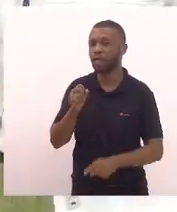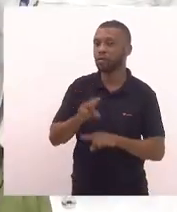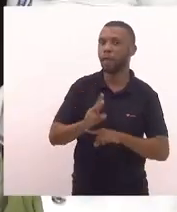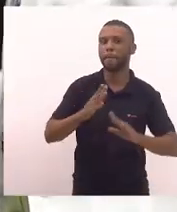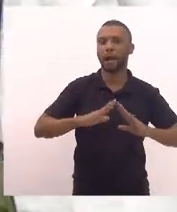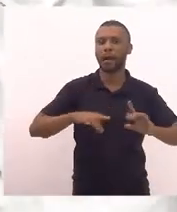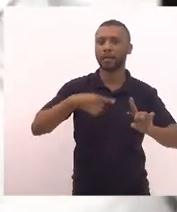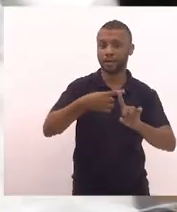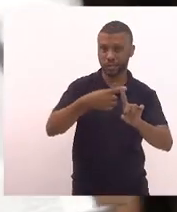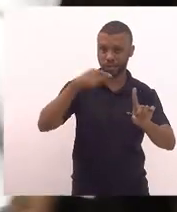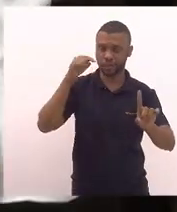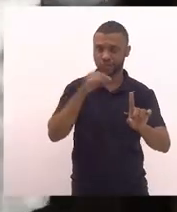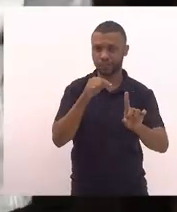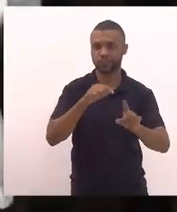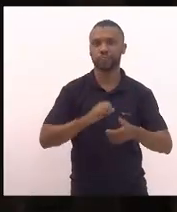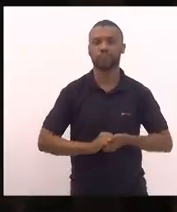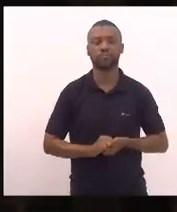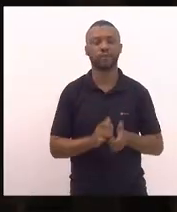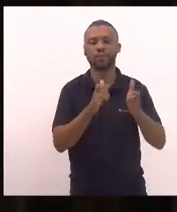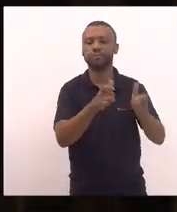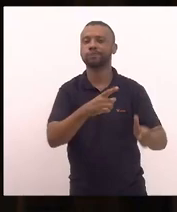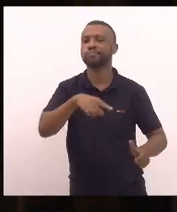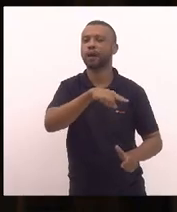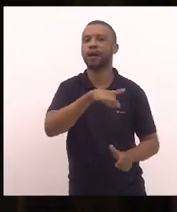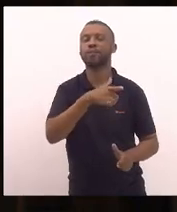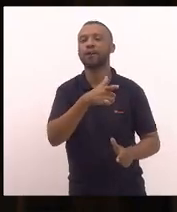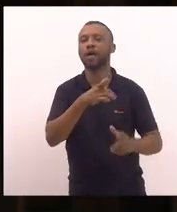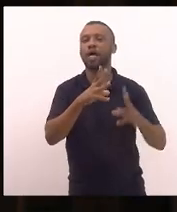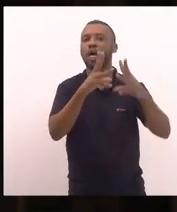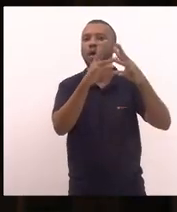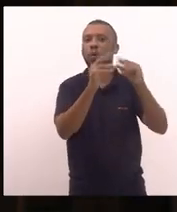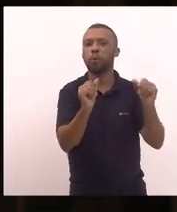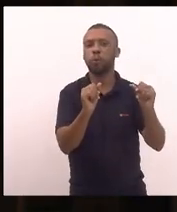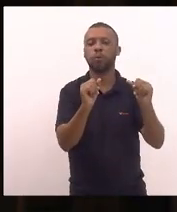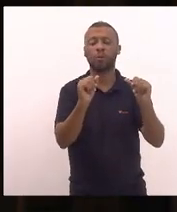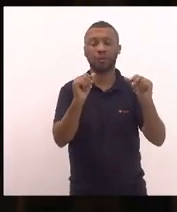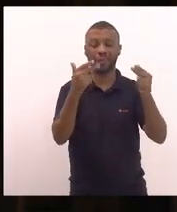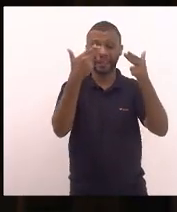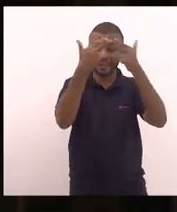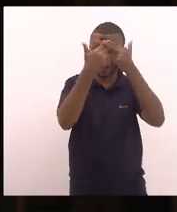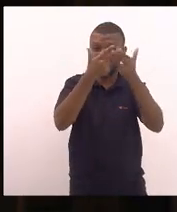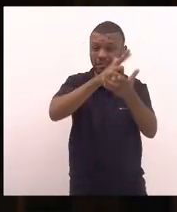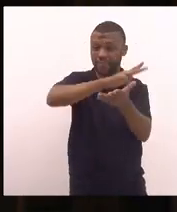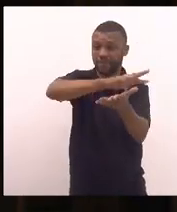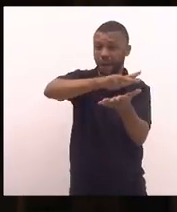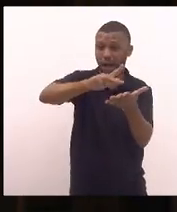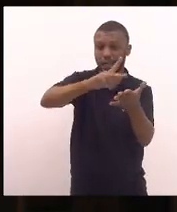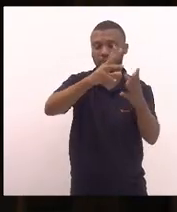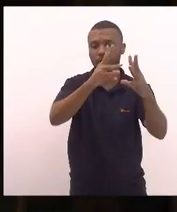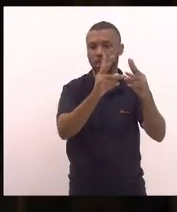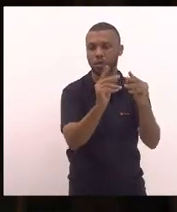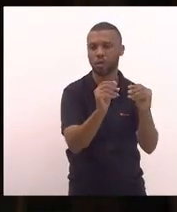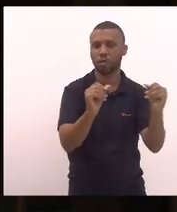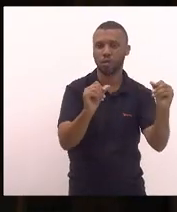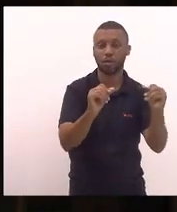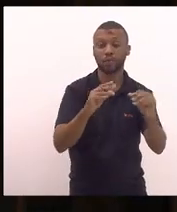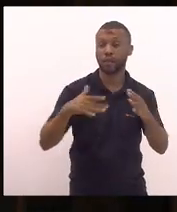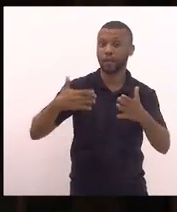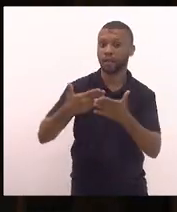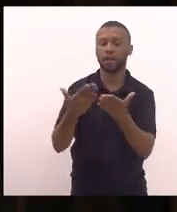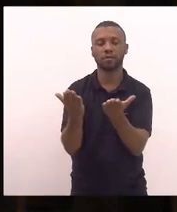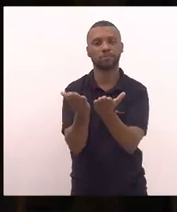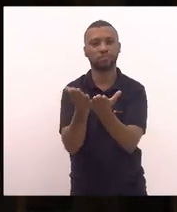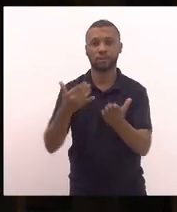entrou para a igreja, onde foi curada de seus vários traumas. em sua trajetória como cristã a partir